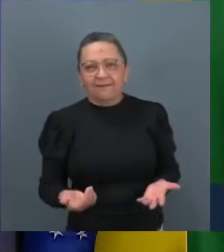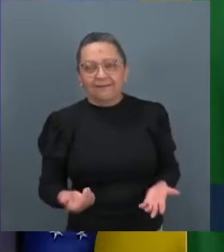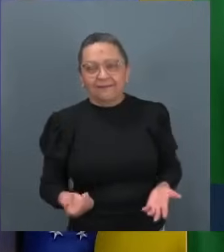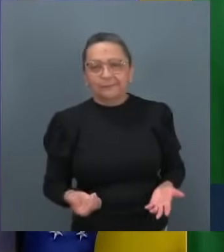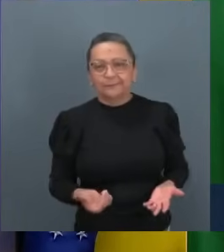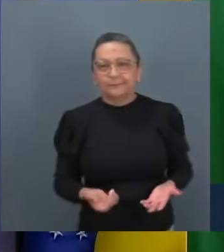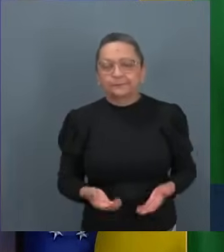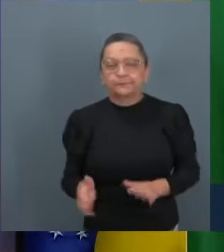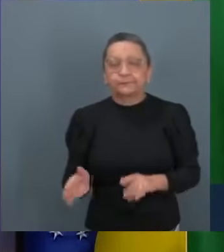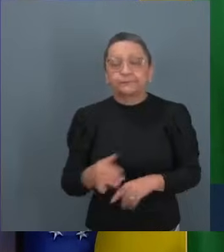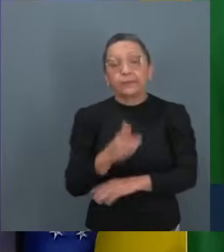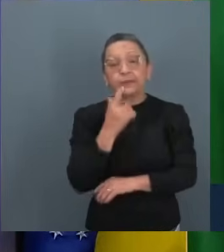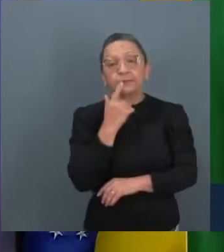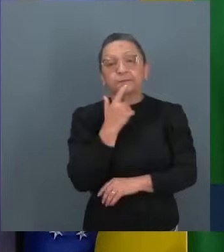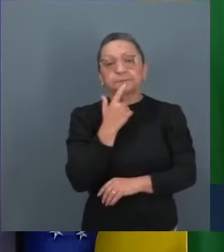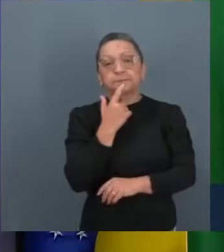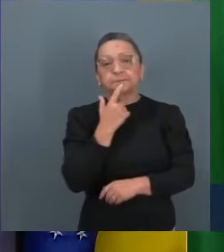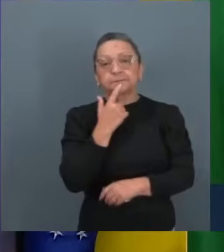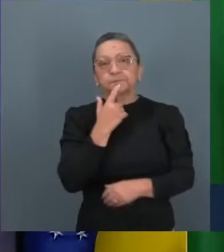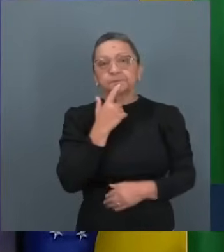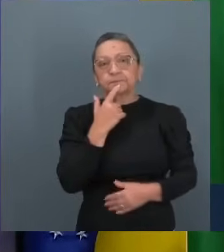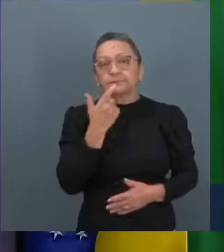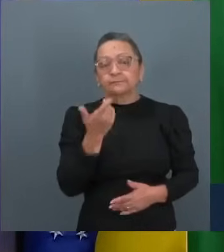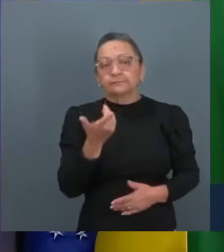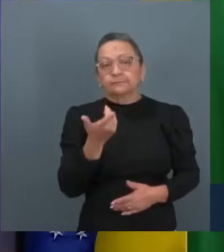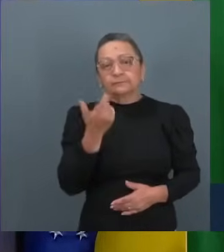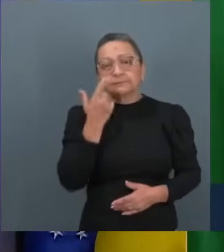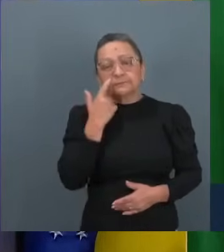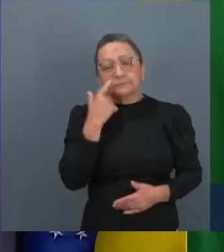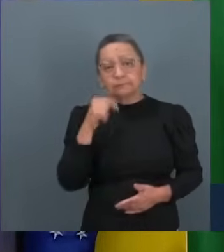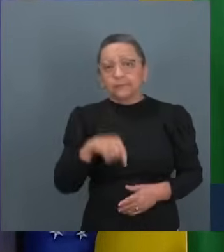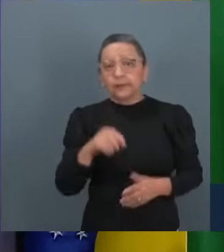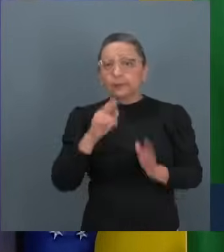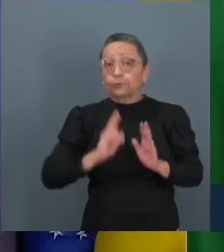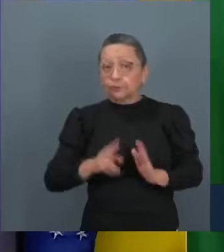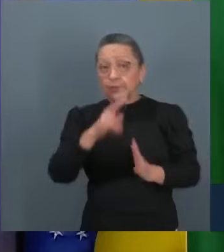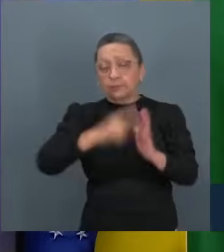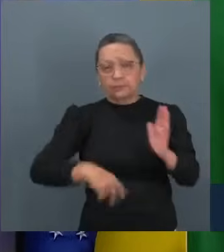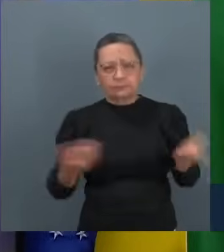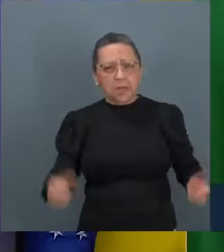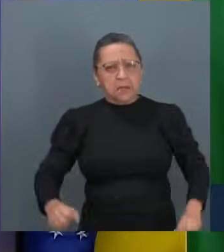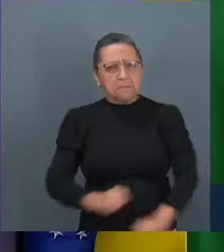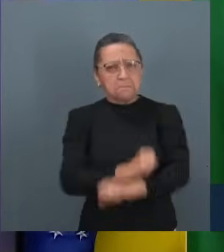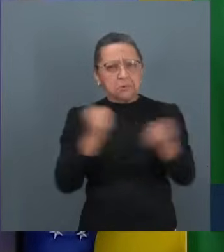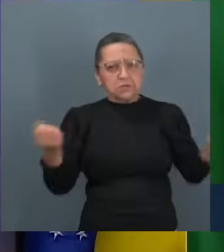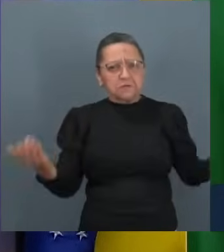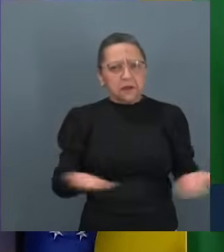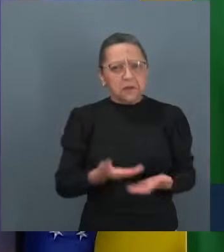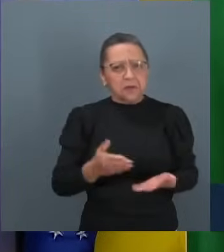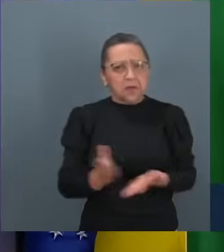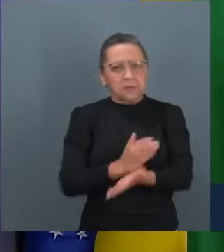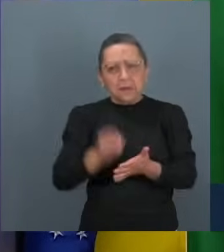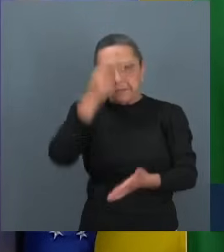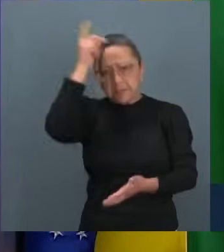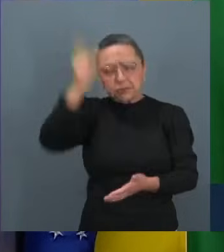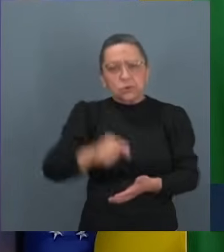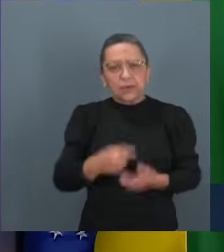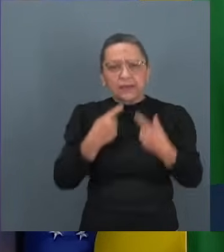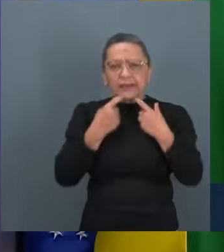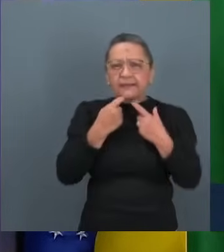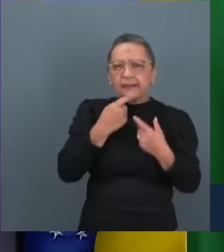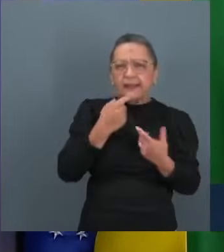Por exemplo, senhor presidente, seria impossível, doravante, alguém criticar a participação do ministro Dias Toffoli